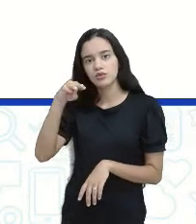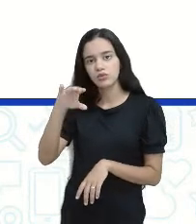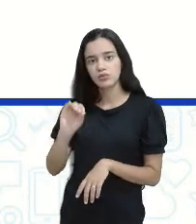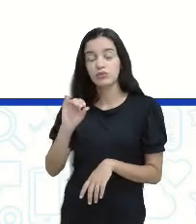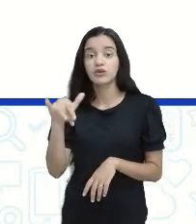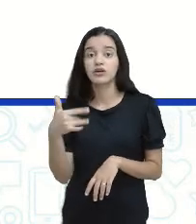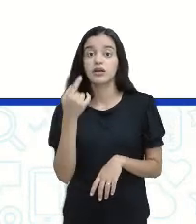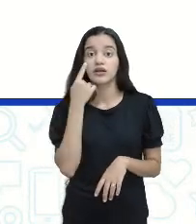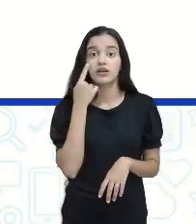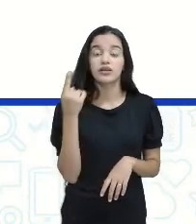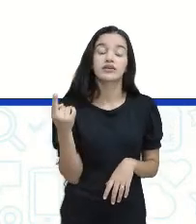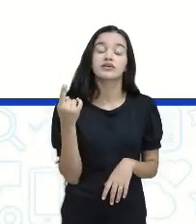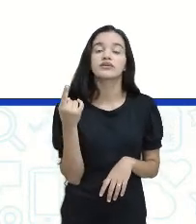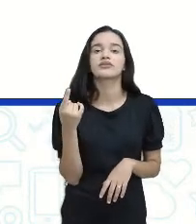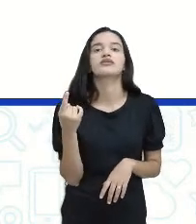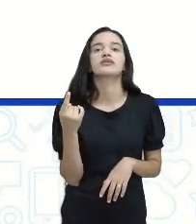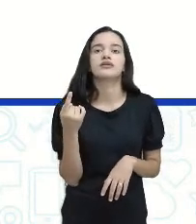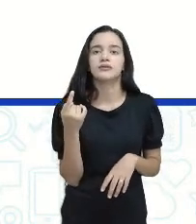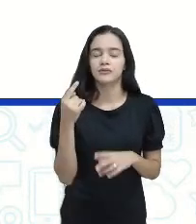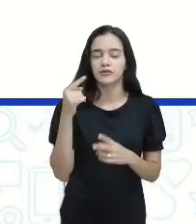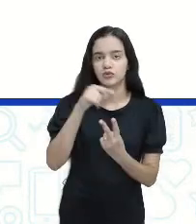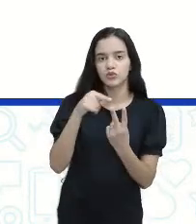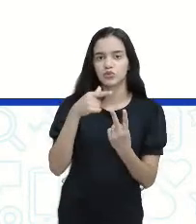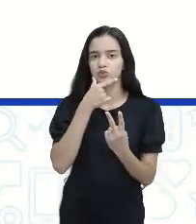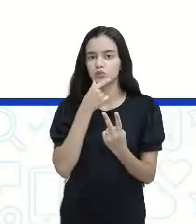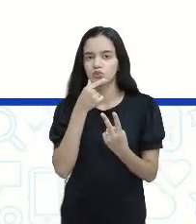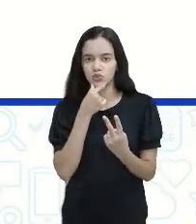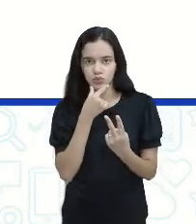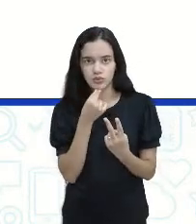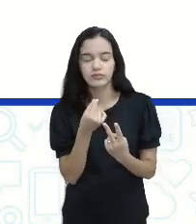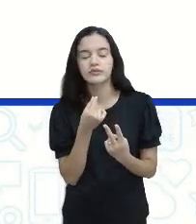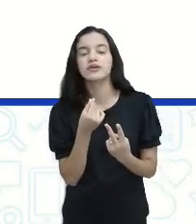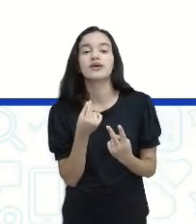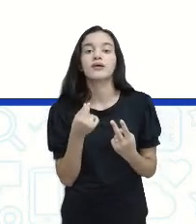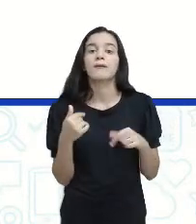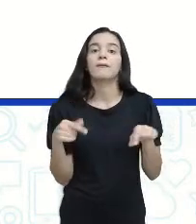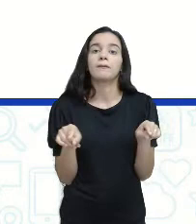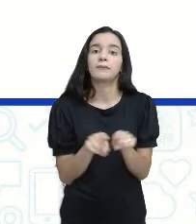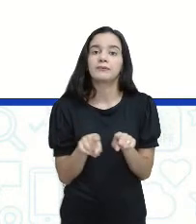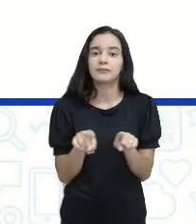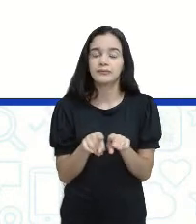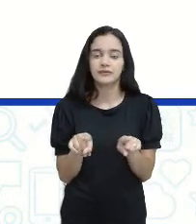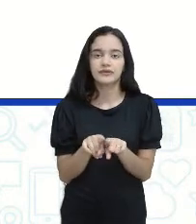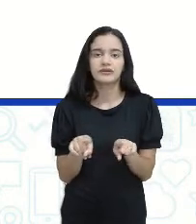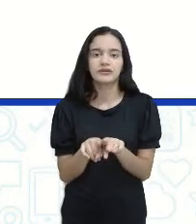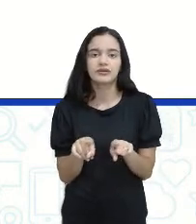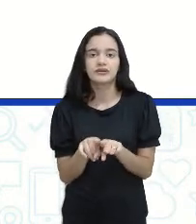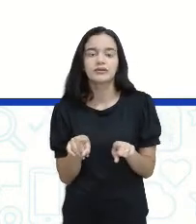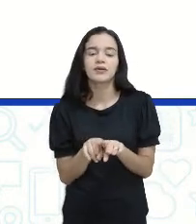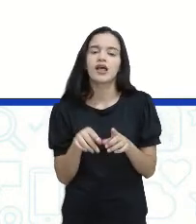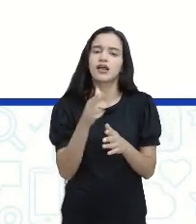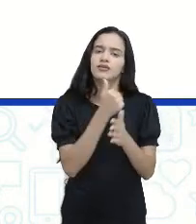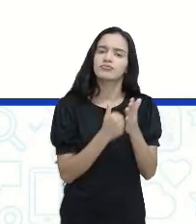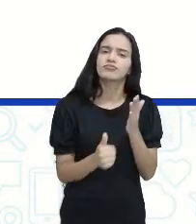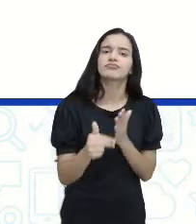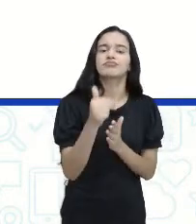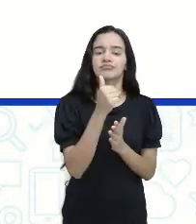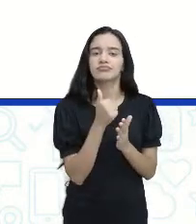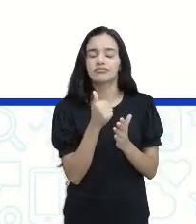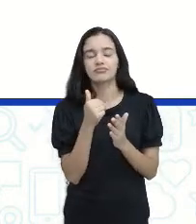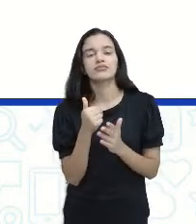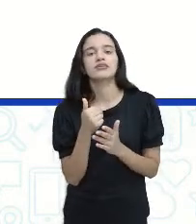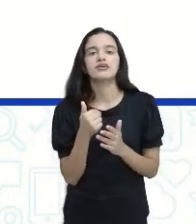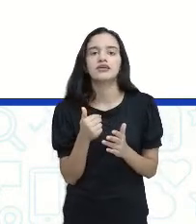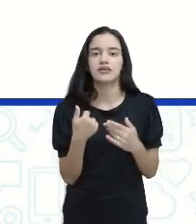que o modelo atômico de Rutherford-Bohr é o último modelo atômico, né, desenhado, né, vamos dizer